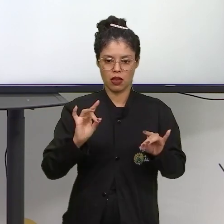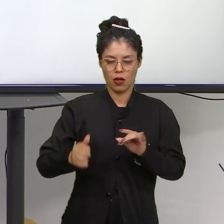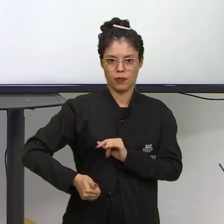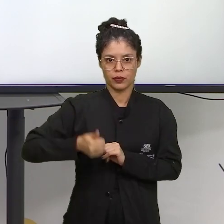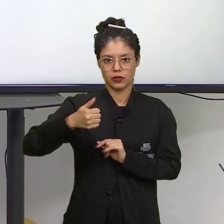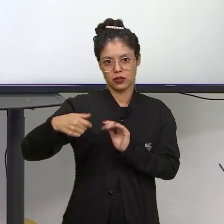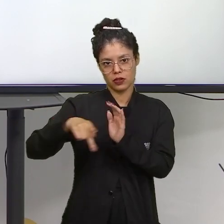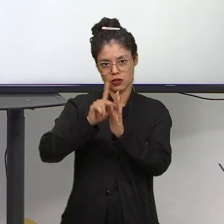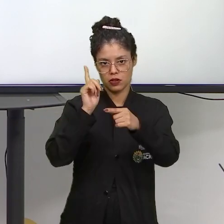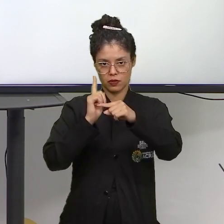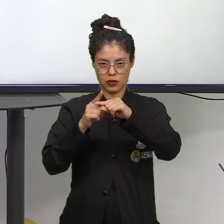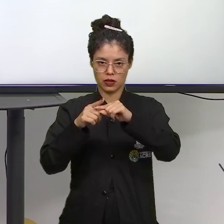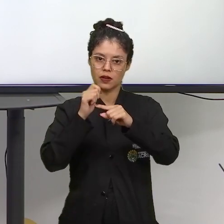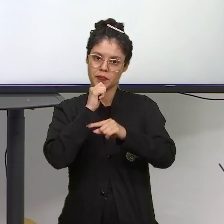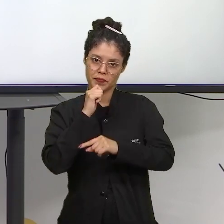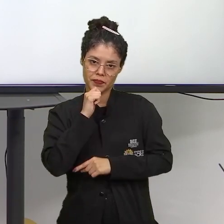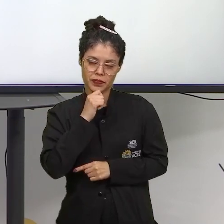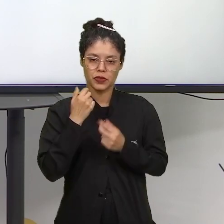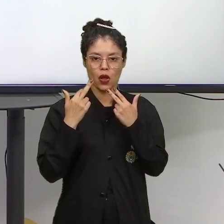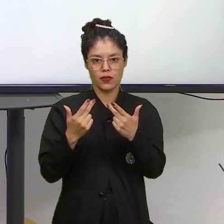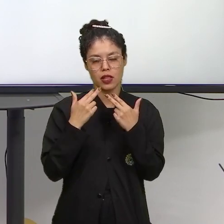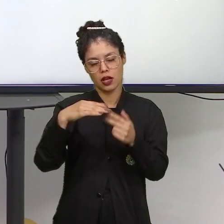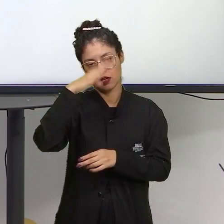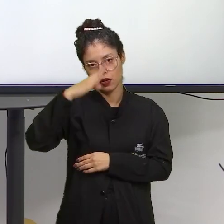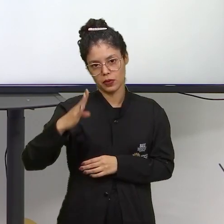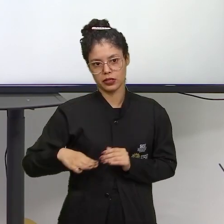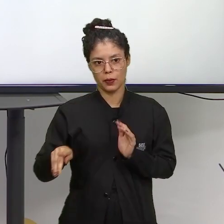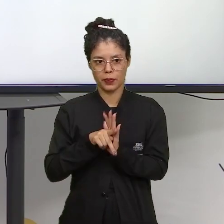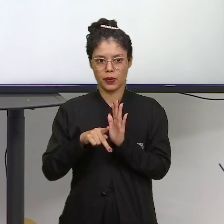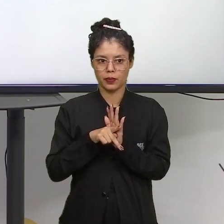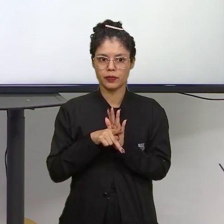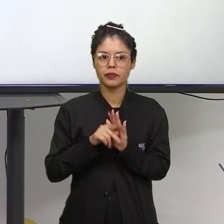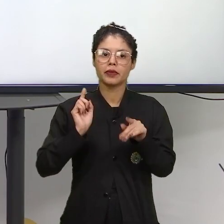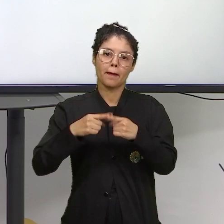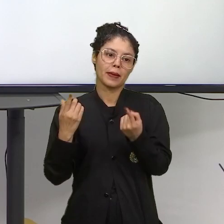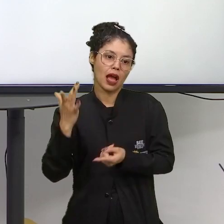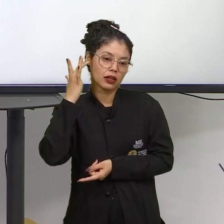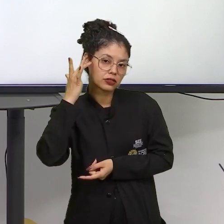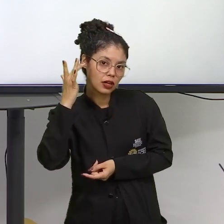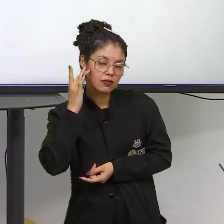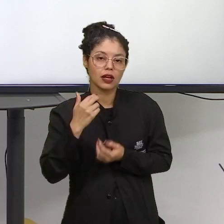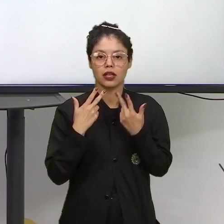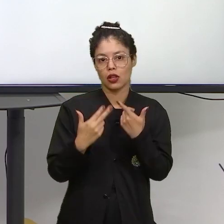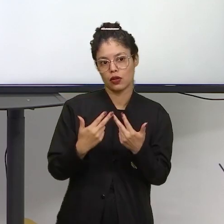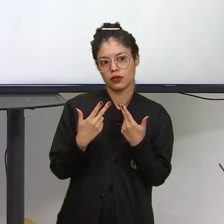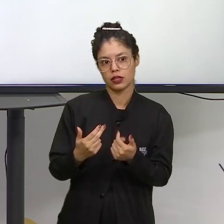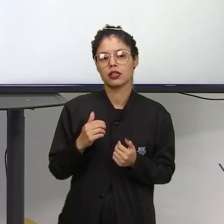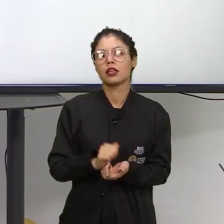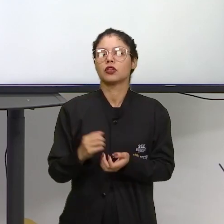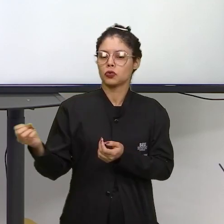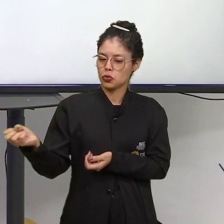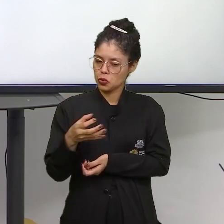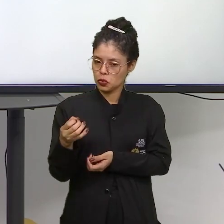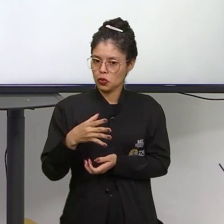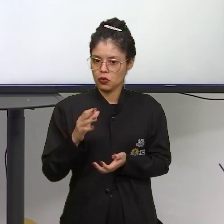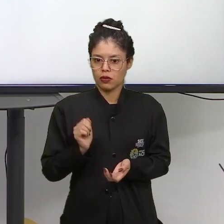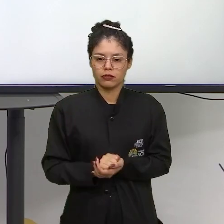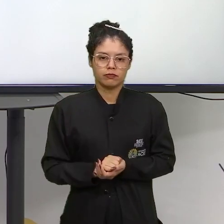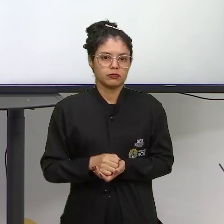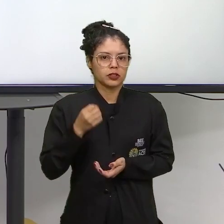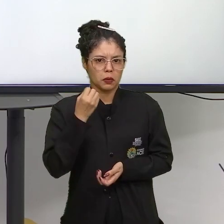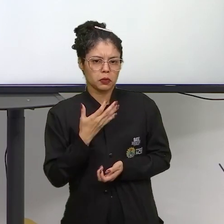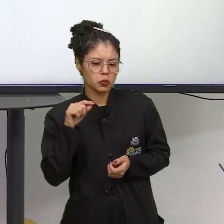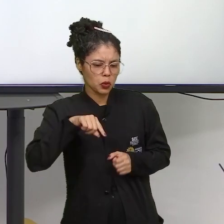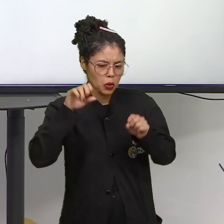positivista, tentavam trazer novidades ao Brasil. E achavam que essas novidades, essas modernidades, não casavam mais